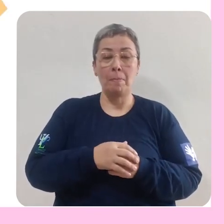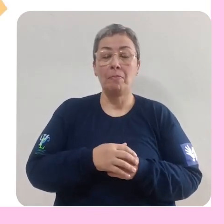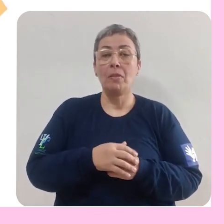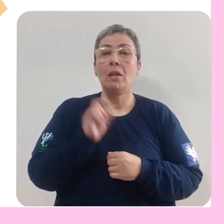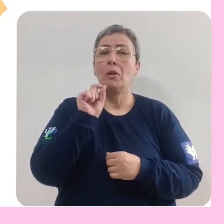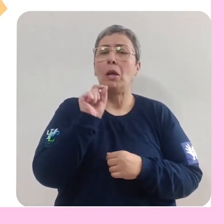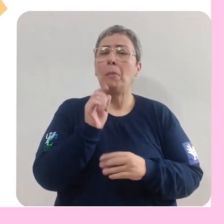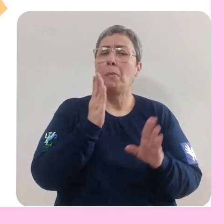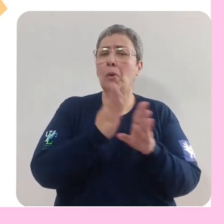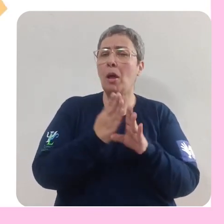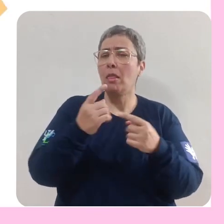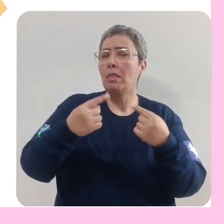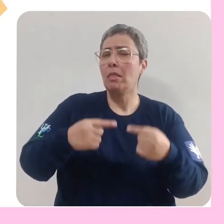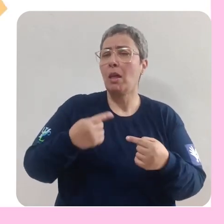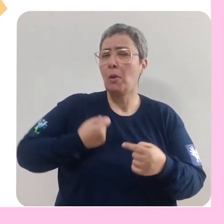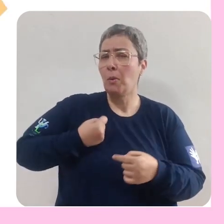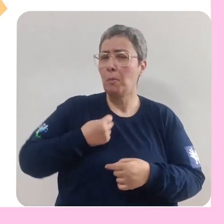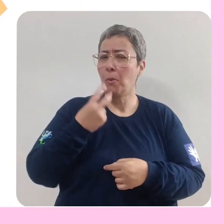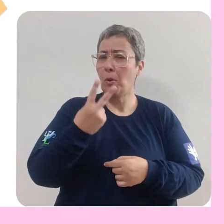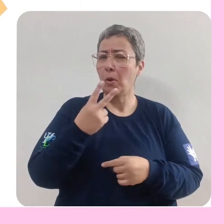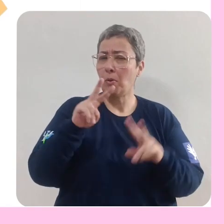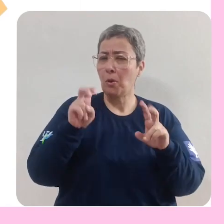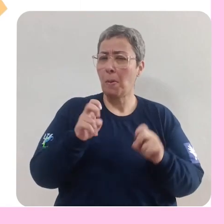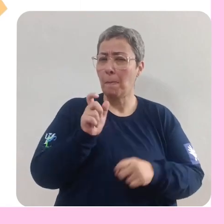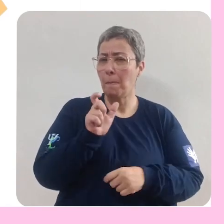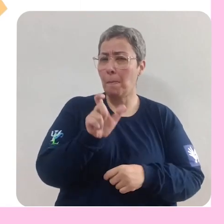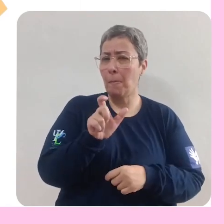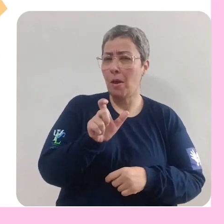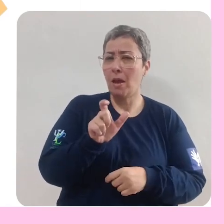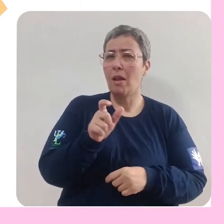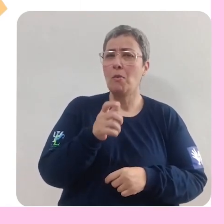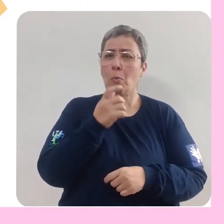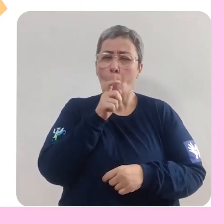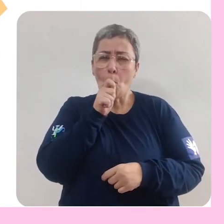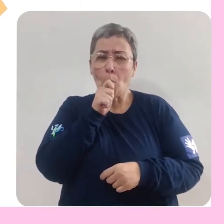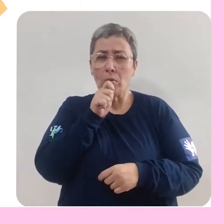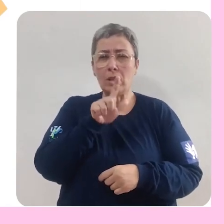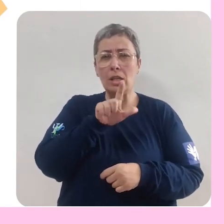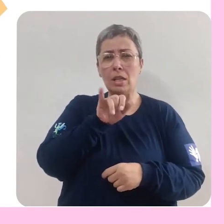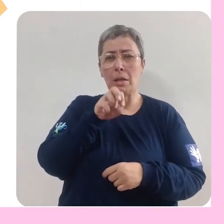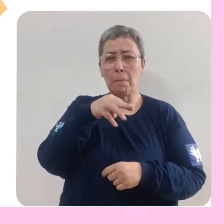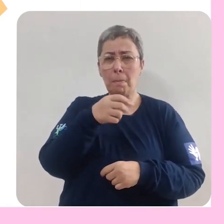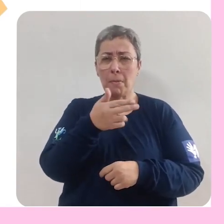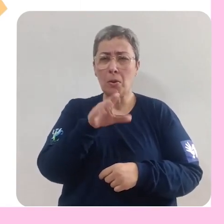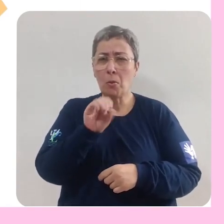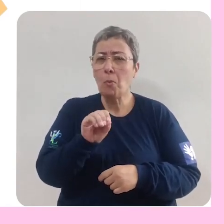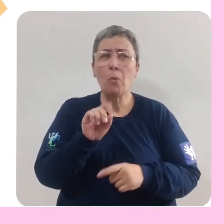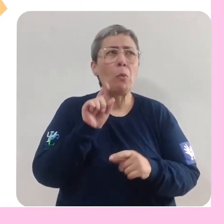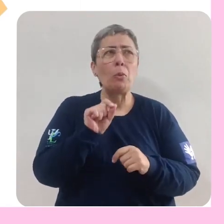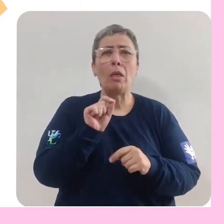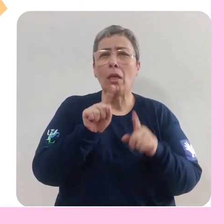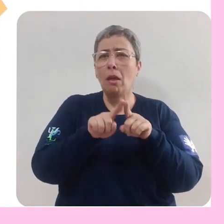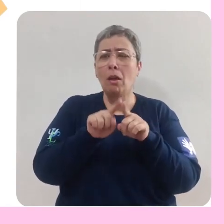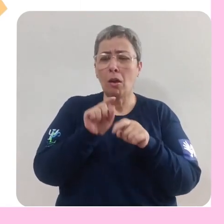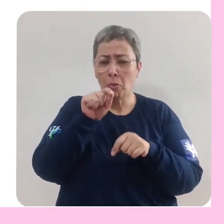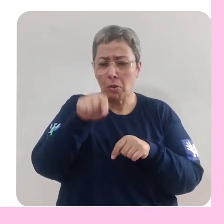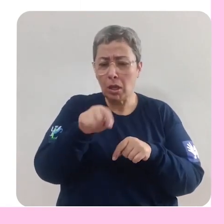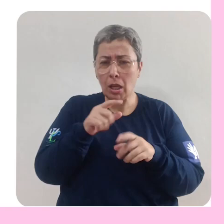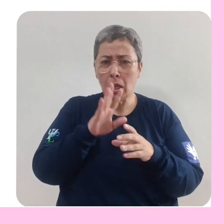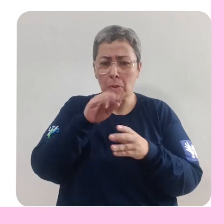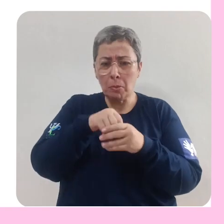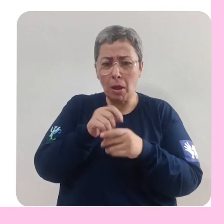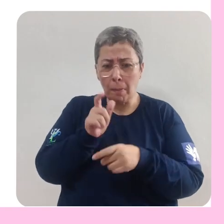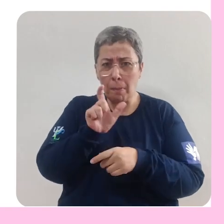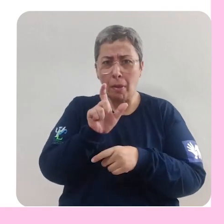O desafio número 2 é sobre a palavra limão. Qual será a palavra